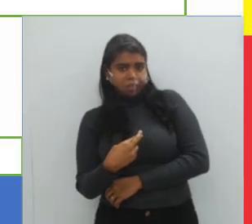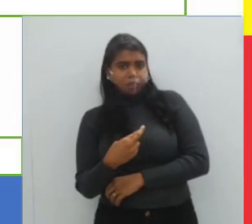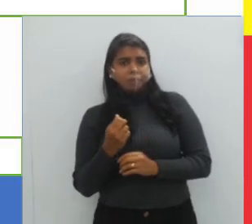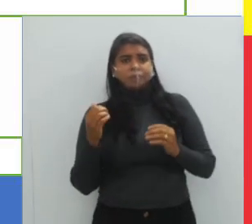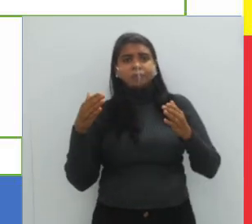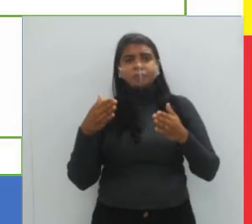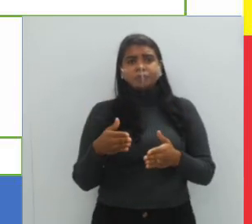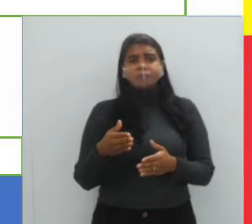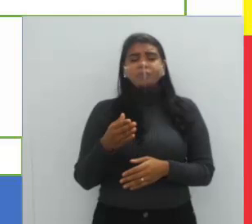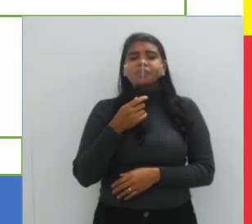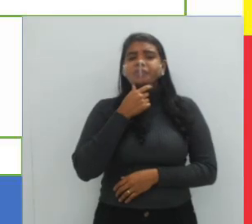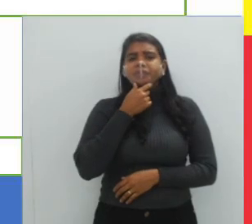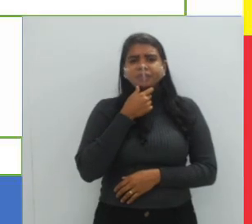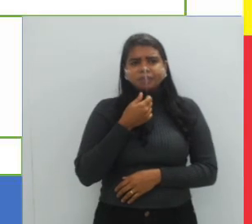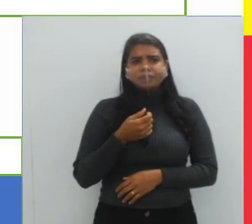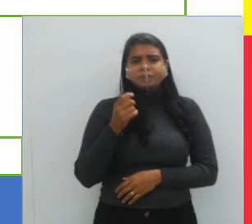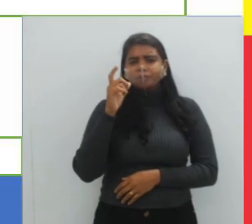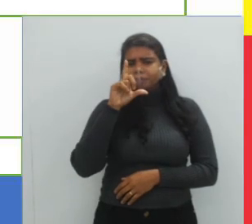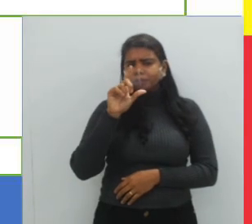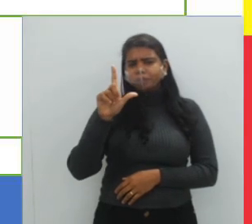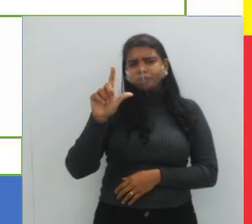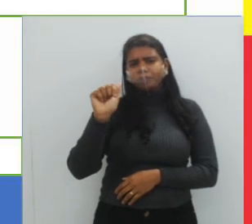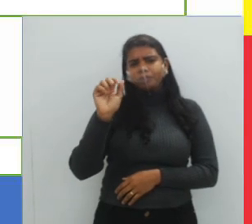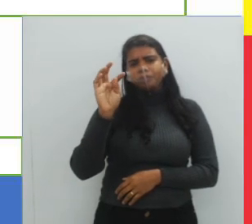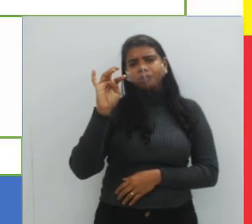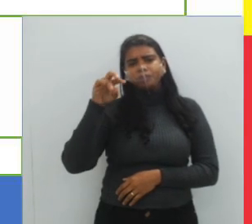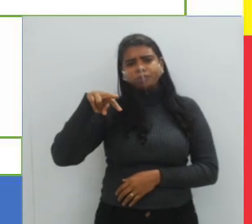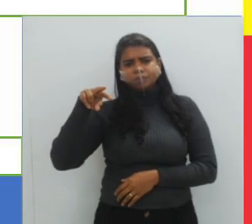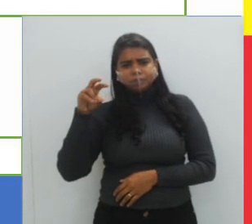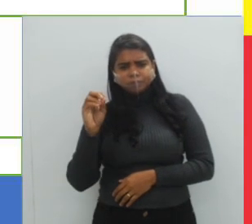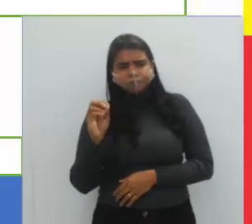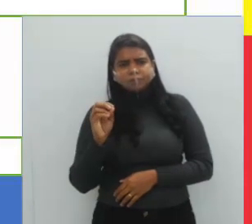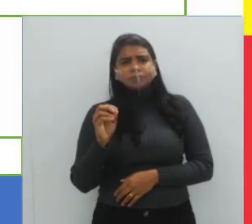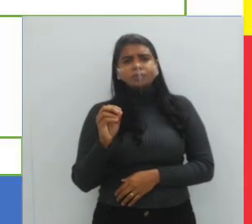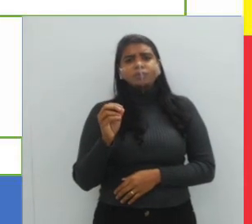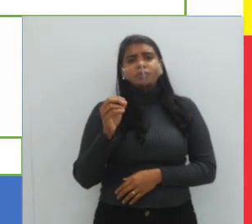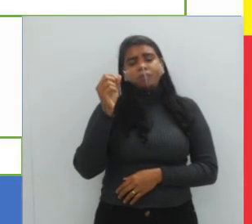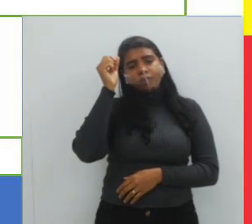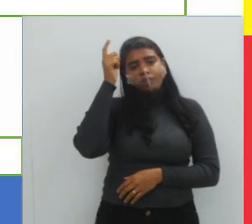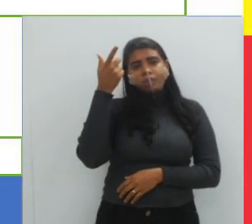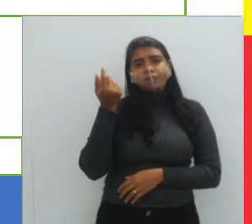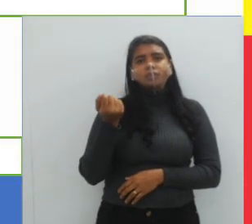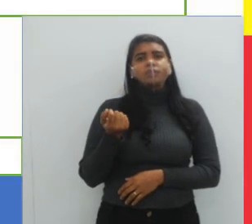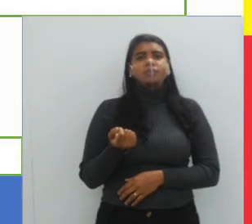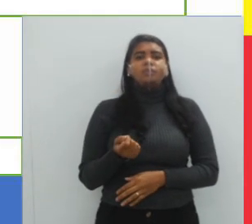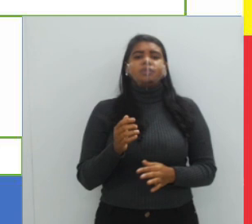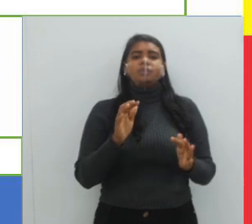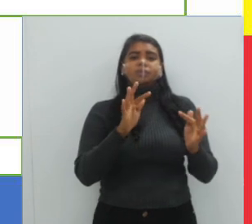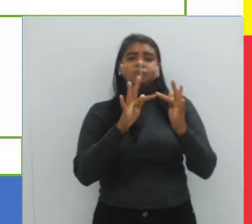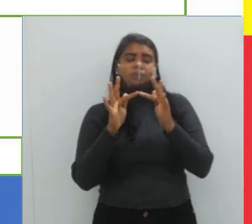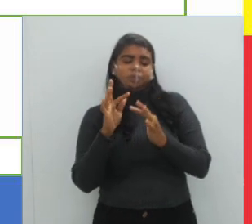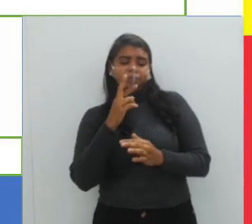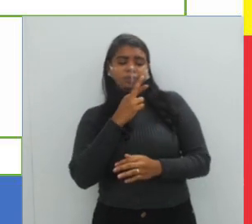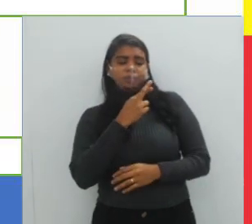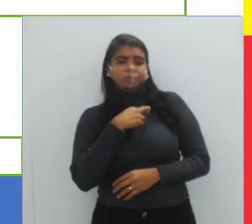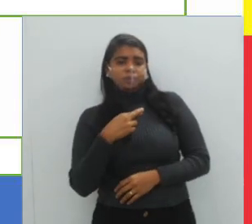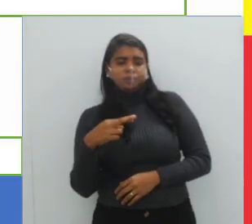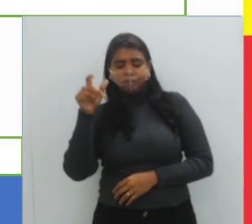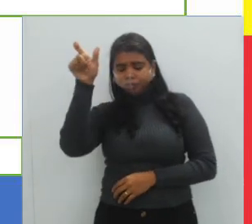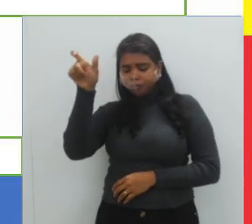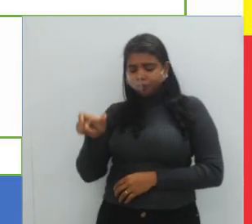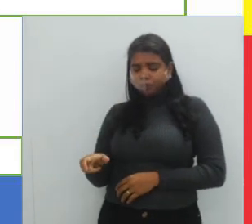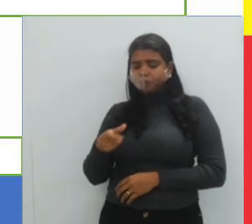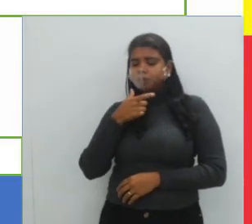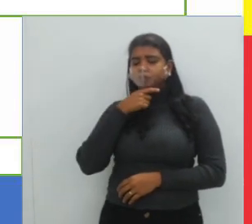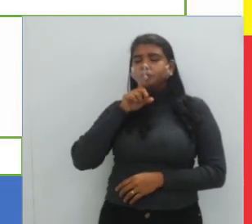tem origem no idioma latino, certo? E faz menção à ideia de religar, religação